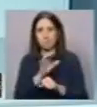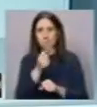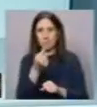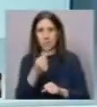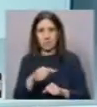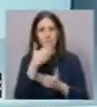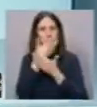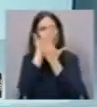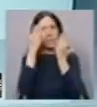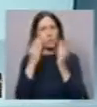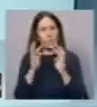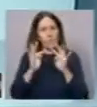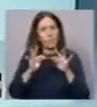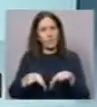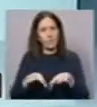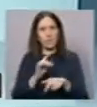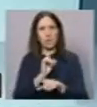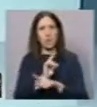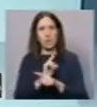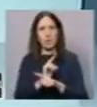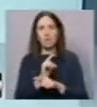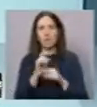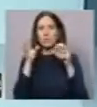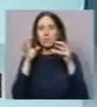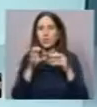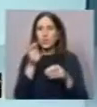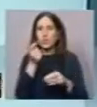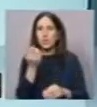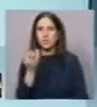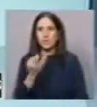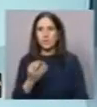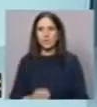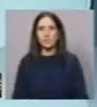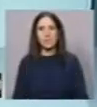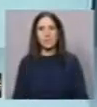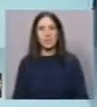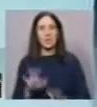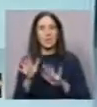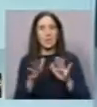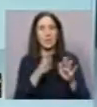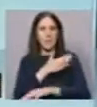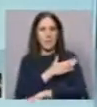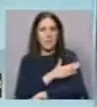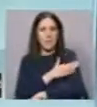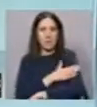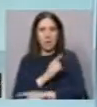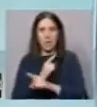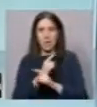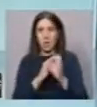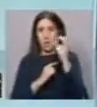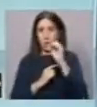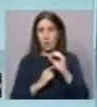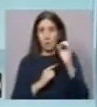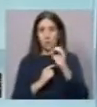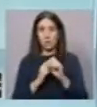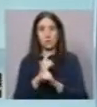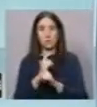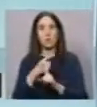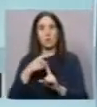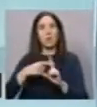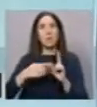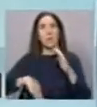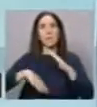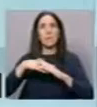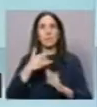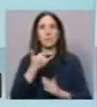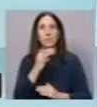final da manhã, com a possibilidade de alguma chuva fraca também. O vento será, em geral, fraco do quadrante oeste. Temperaturas máximas previstas de 28 graus